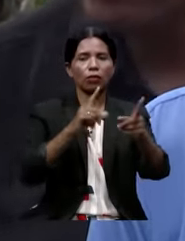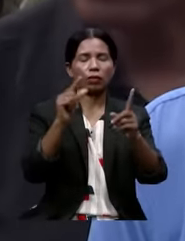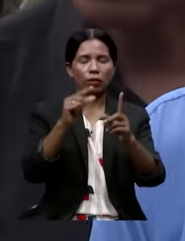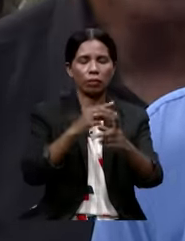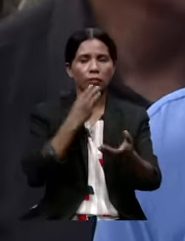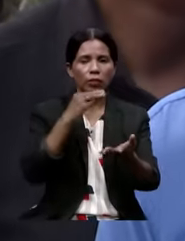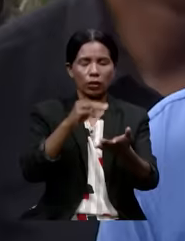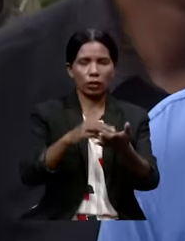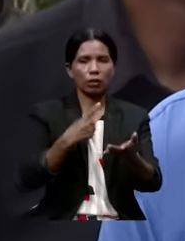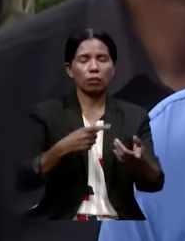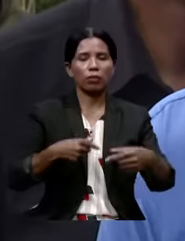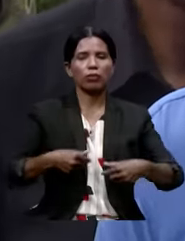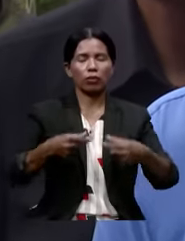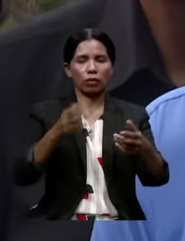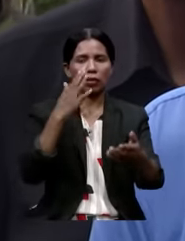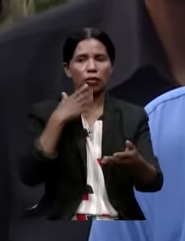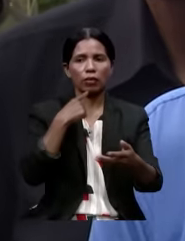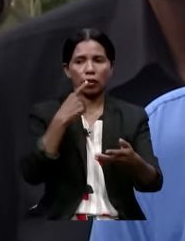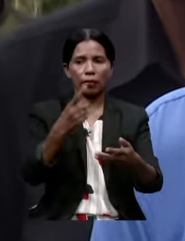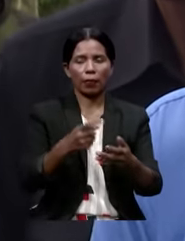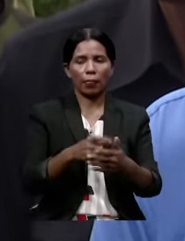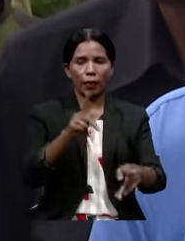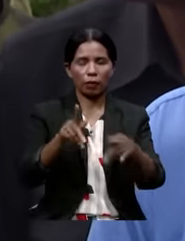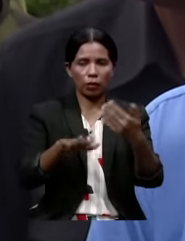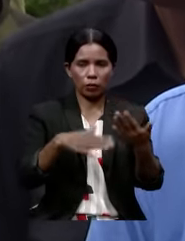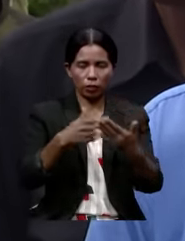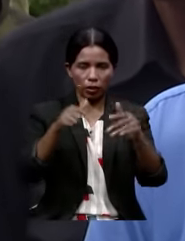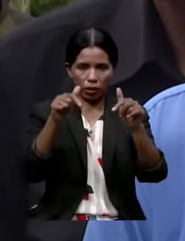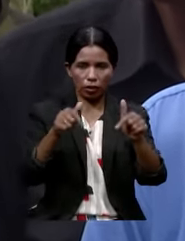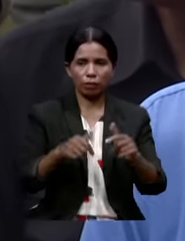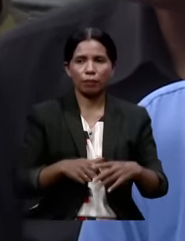também ele foi atendemos, mas ele tinha mal que se rene,